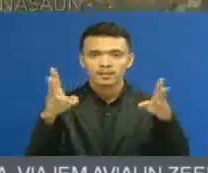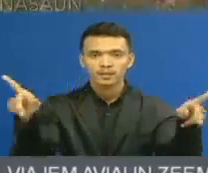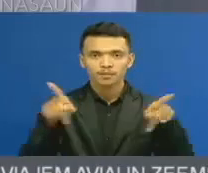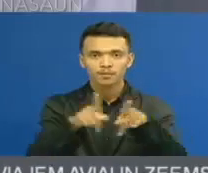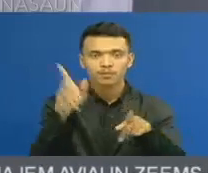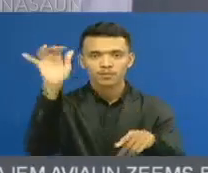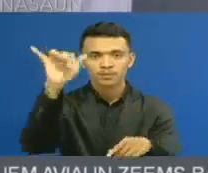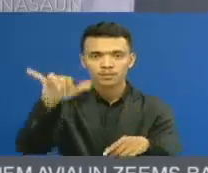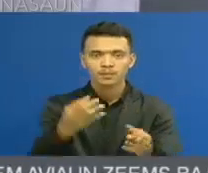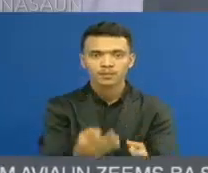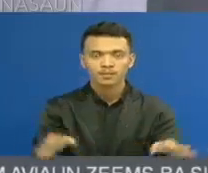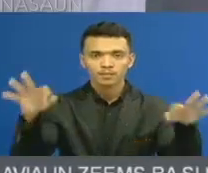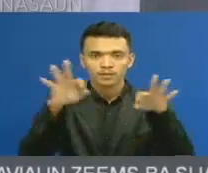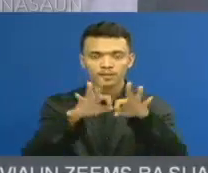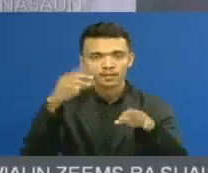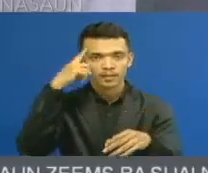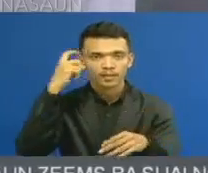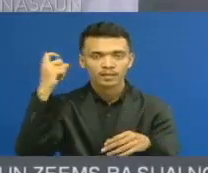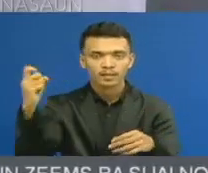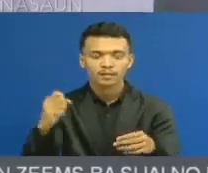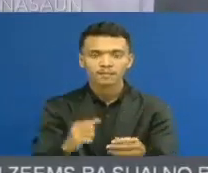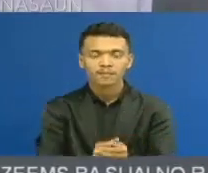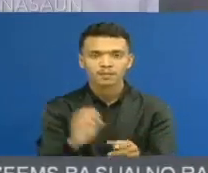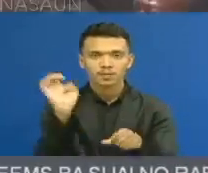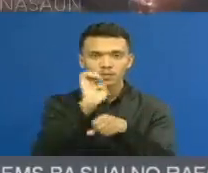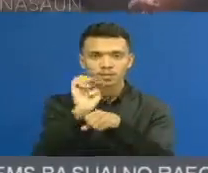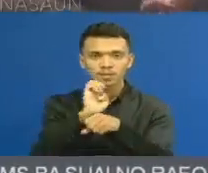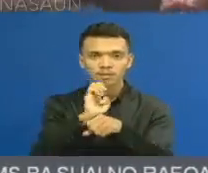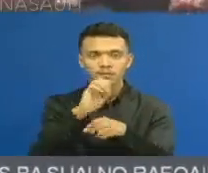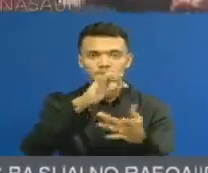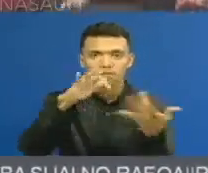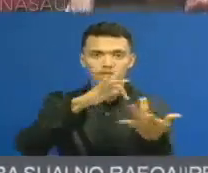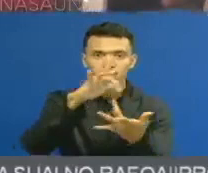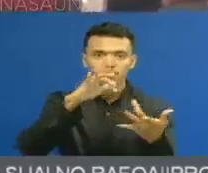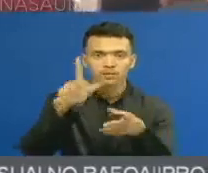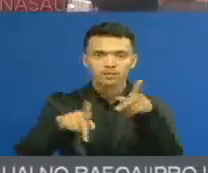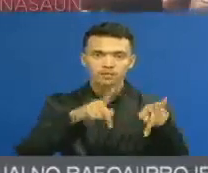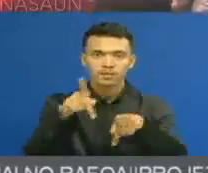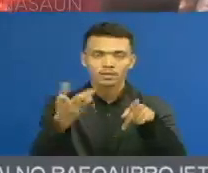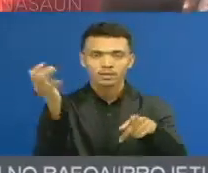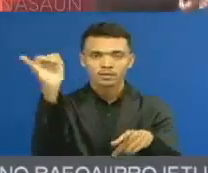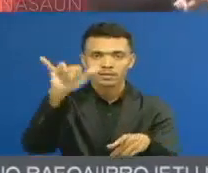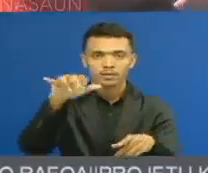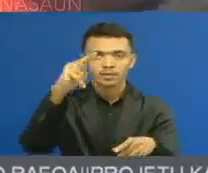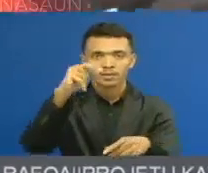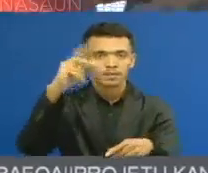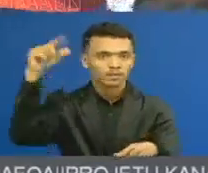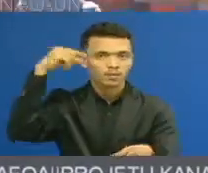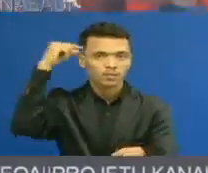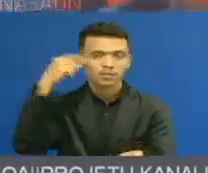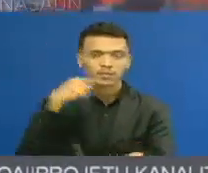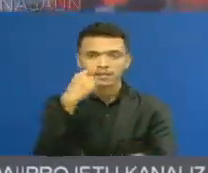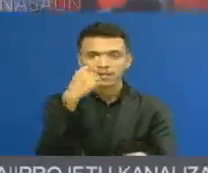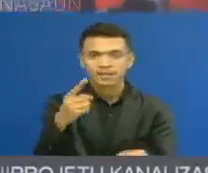administrativo Sira importante, também atu garante socioeconomia no movimentação comunidade siraniana. Governante ne